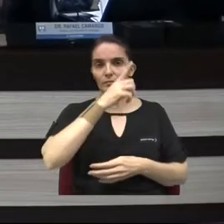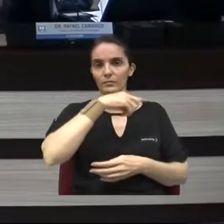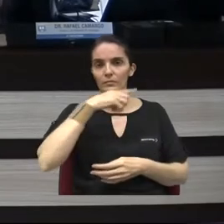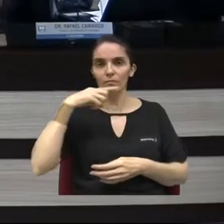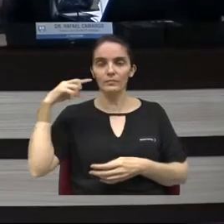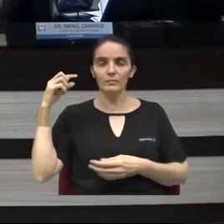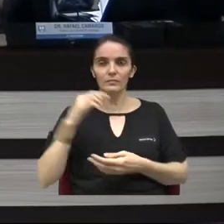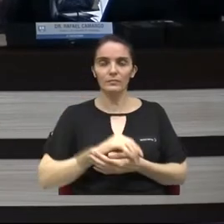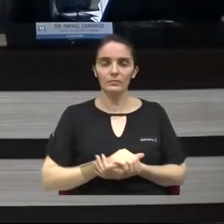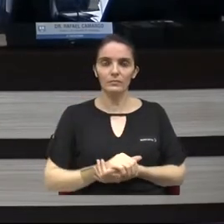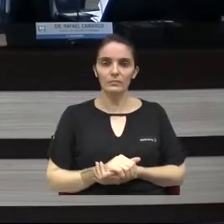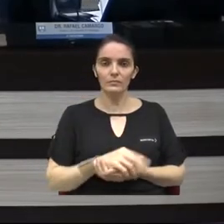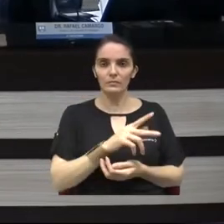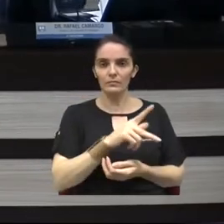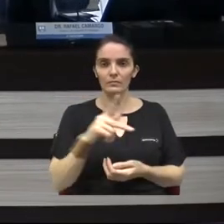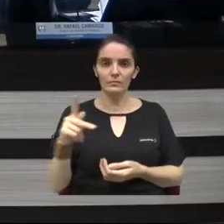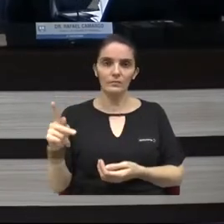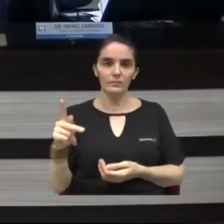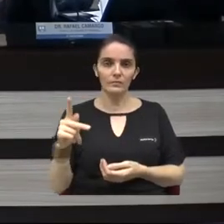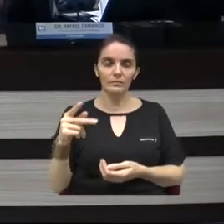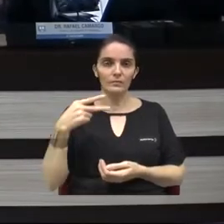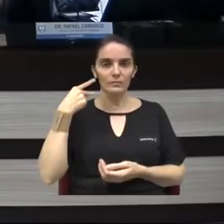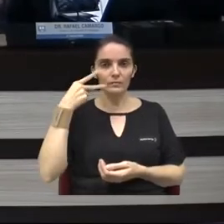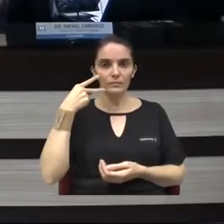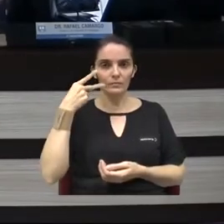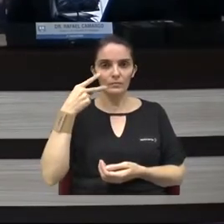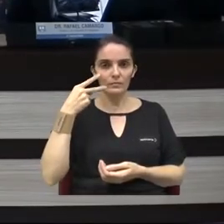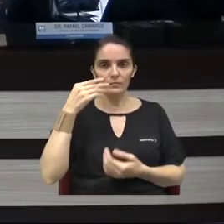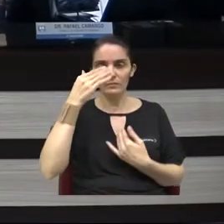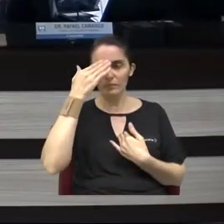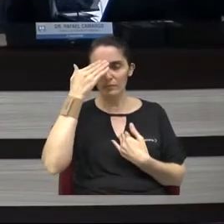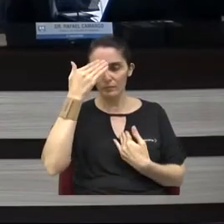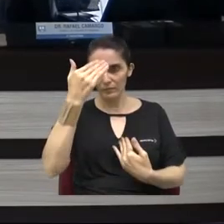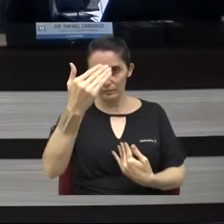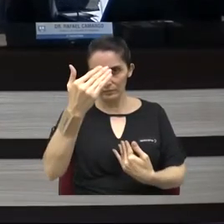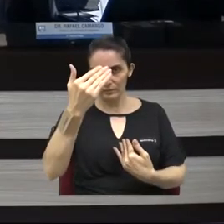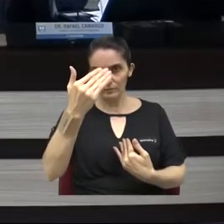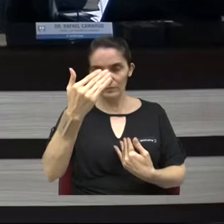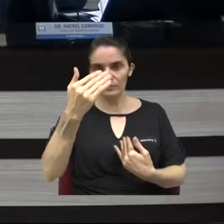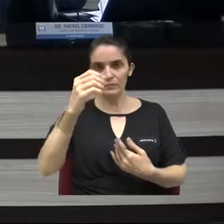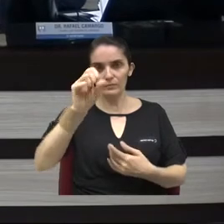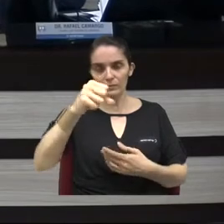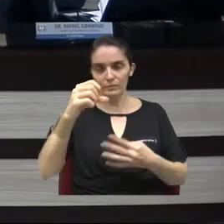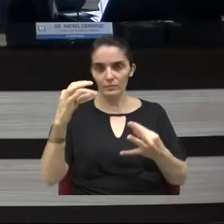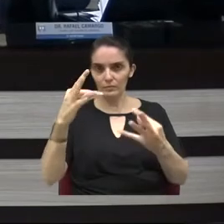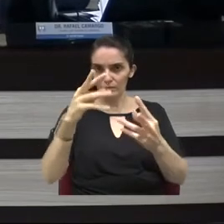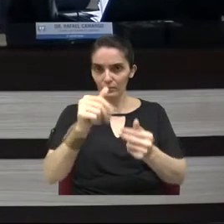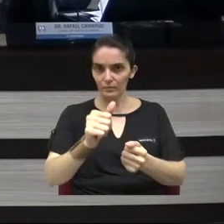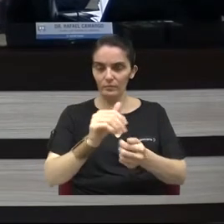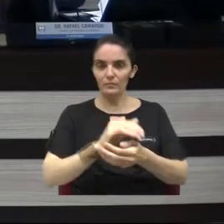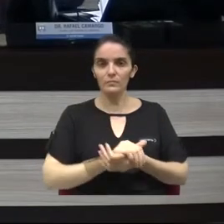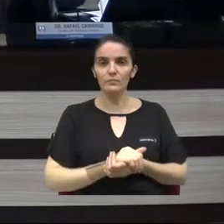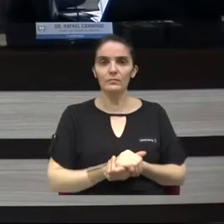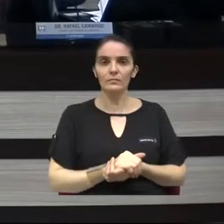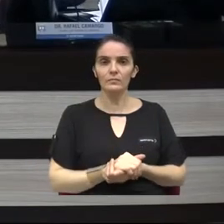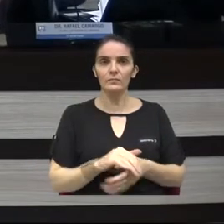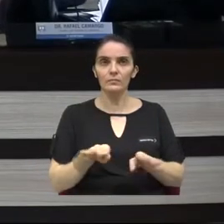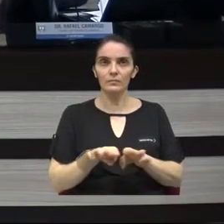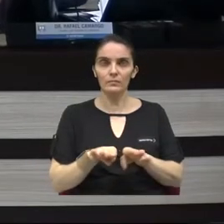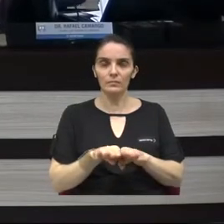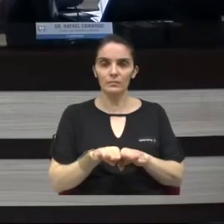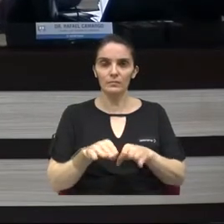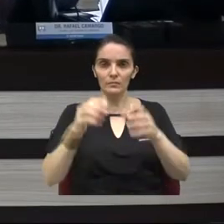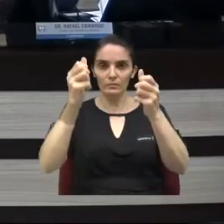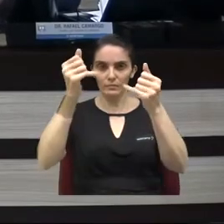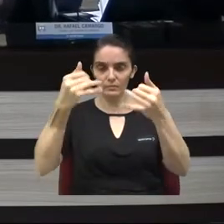Costa. Senhor presidente, nobres colegas, primeiro agradecer pelo sim de todos vocês e na explanação, na